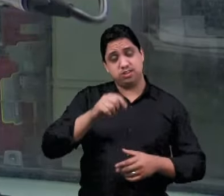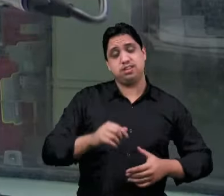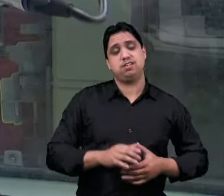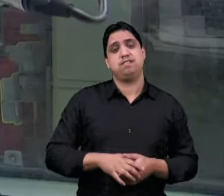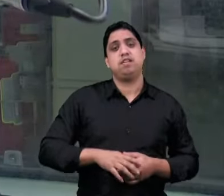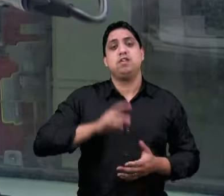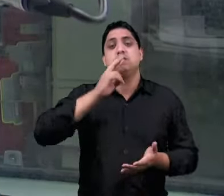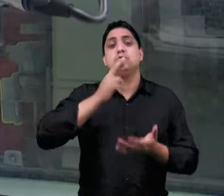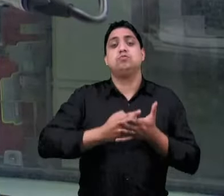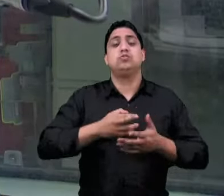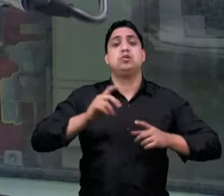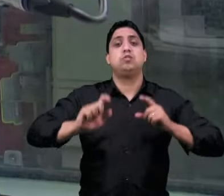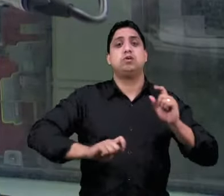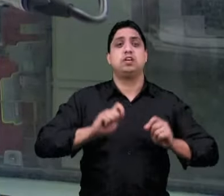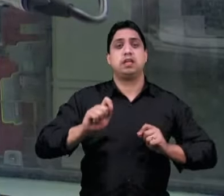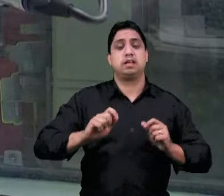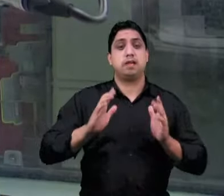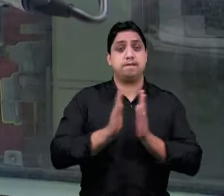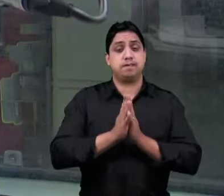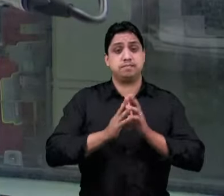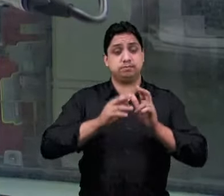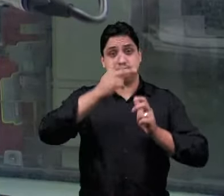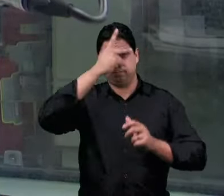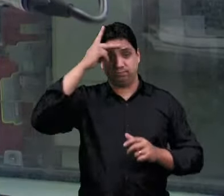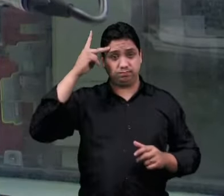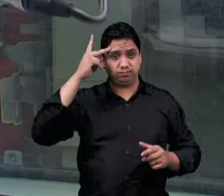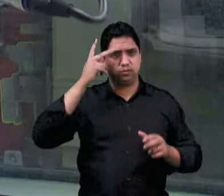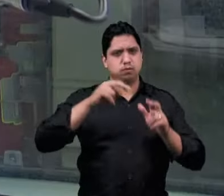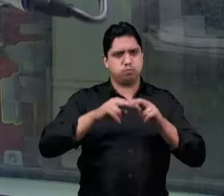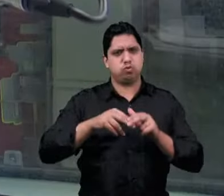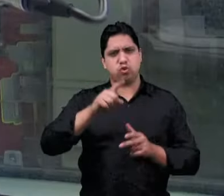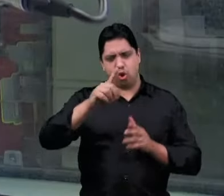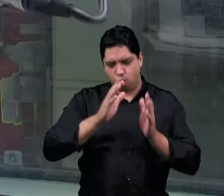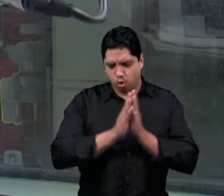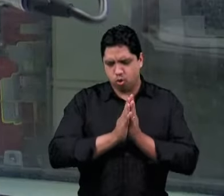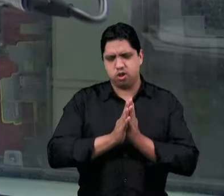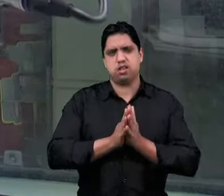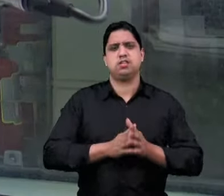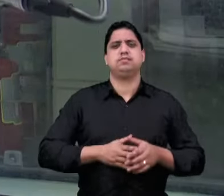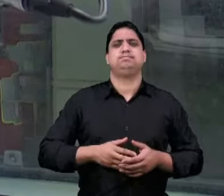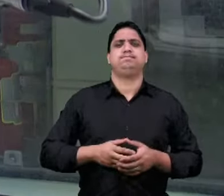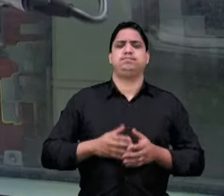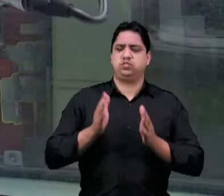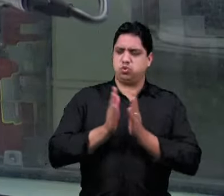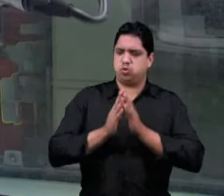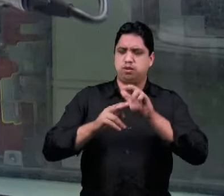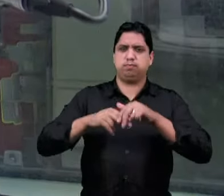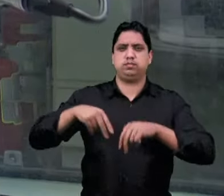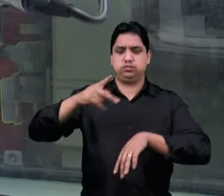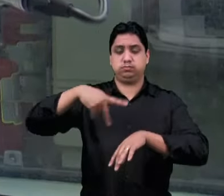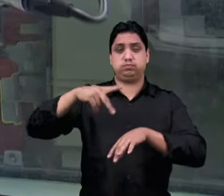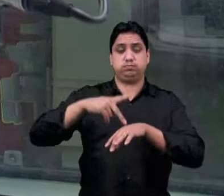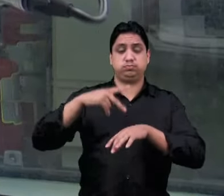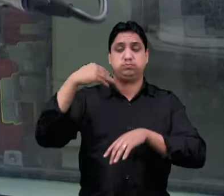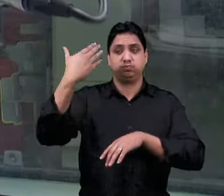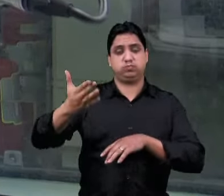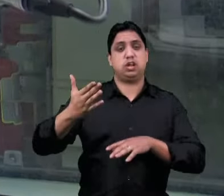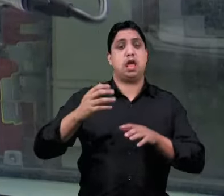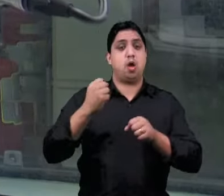é por causa da oração dos irmãos. Então orem, intercedam pela obra no exterior.